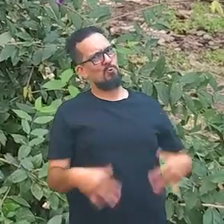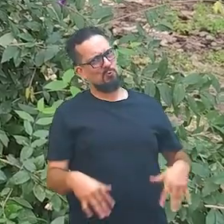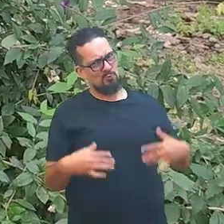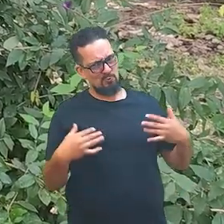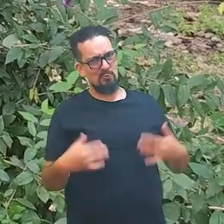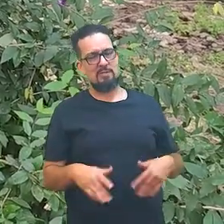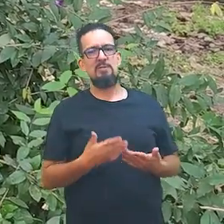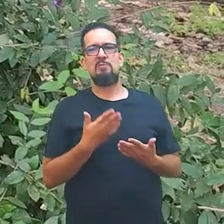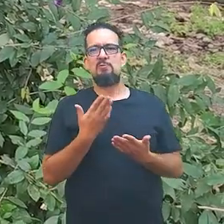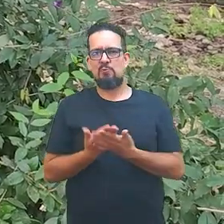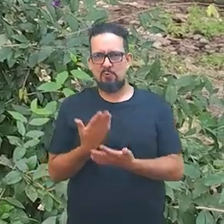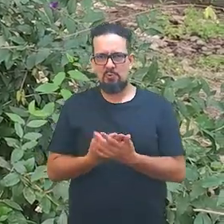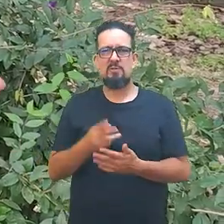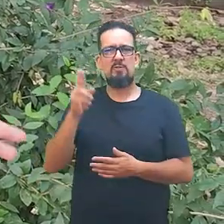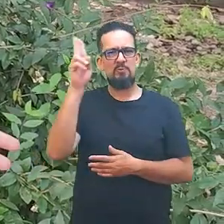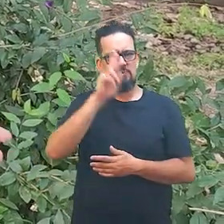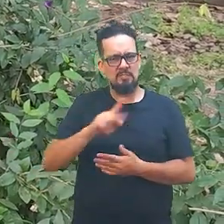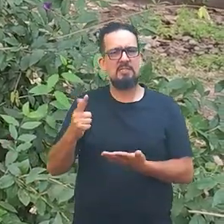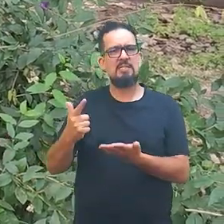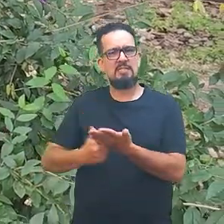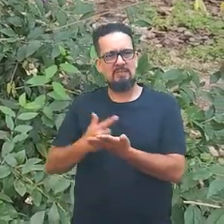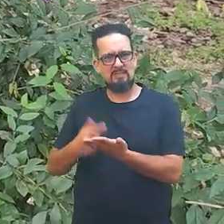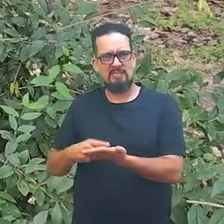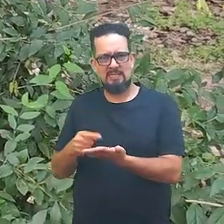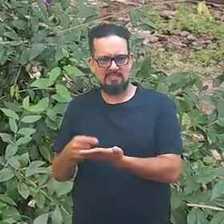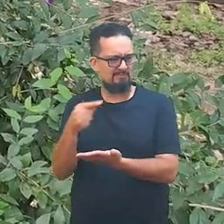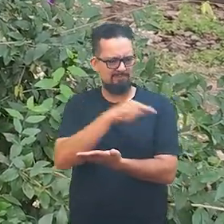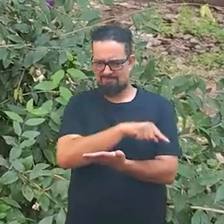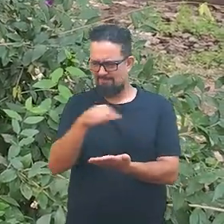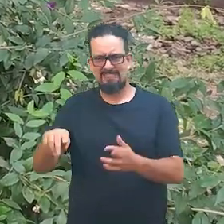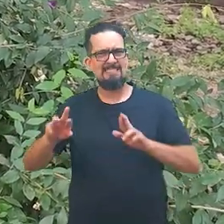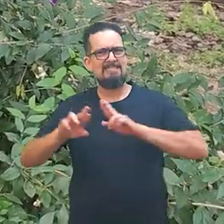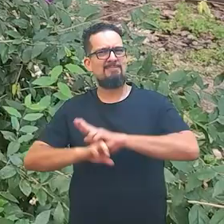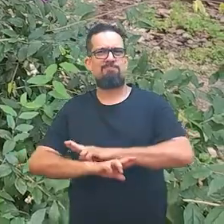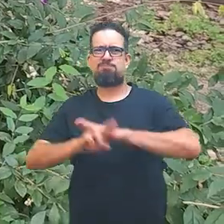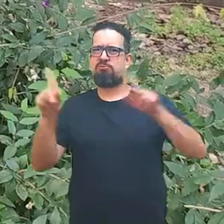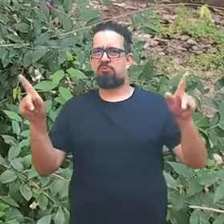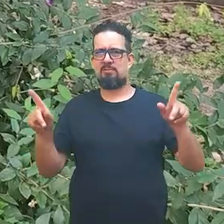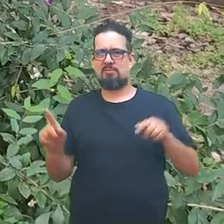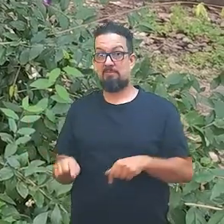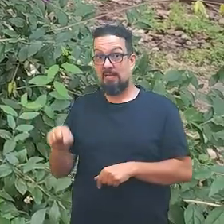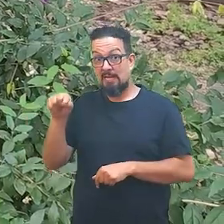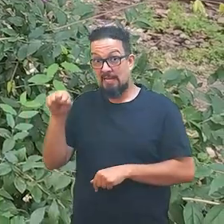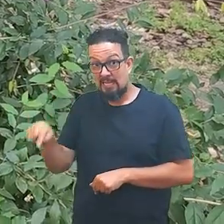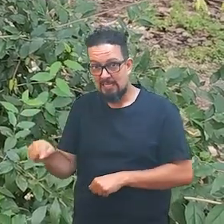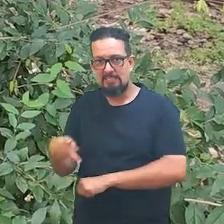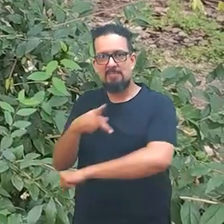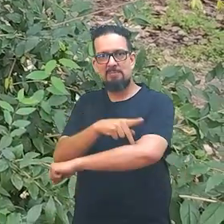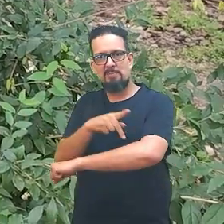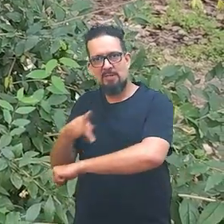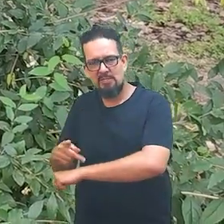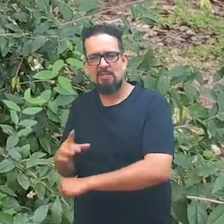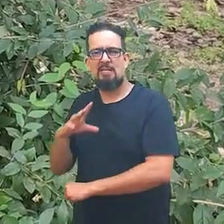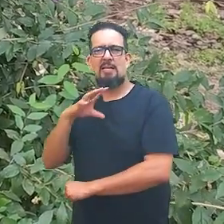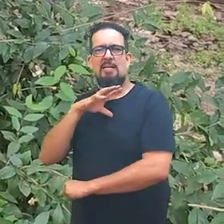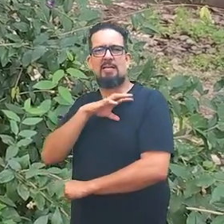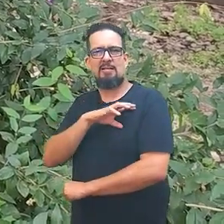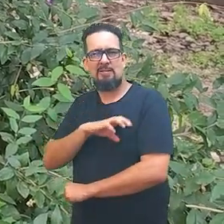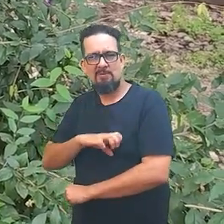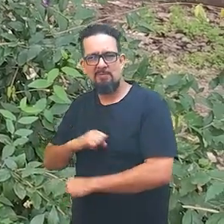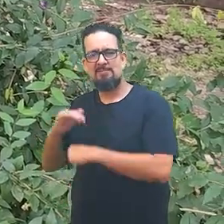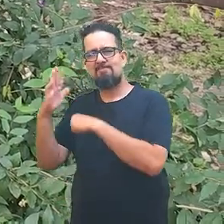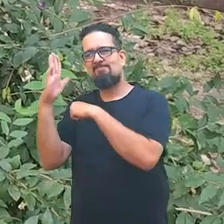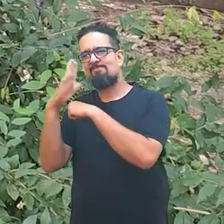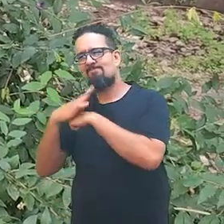que a gente aprendeu nas universidades, nos livros. E aqui a gente vai nessa pedagogia do amor. É aqui olhar para a caridade, esperar um tempo